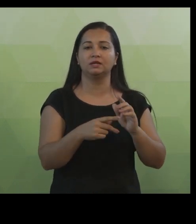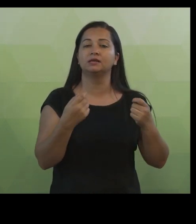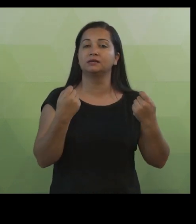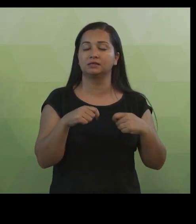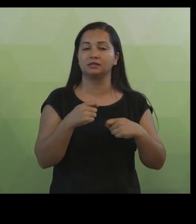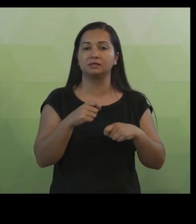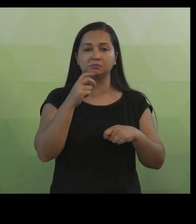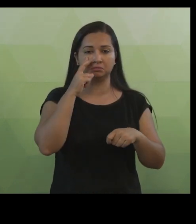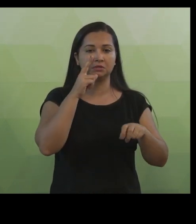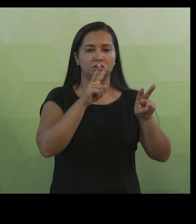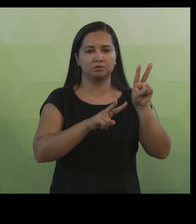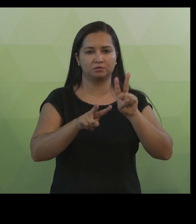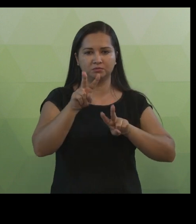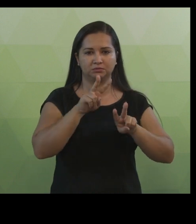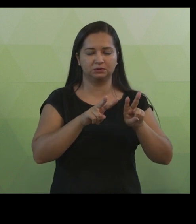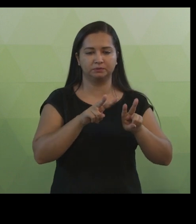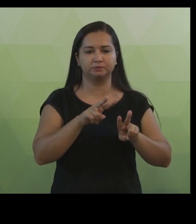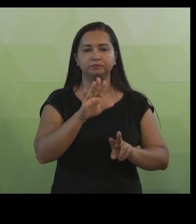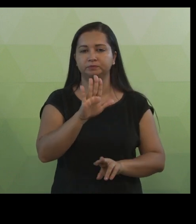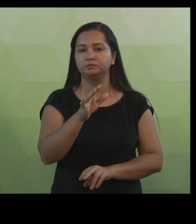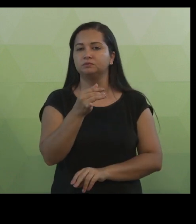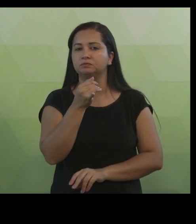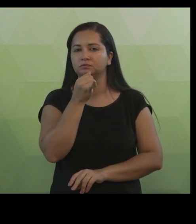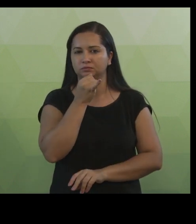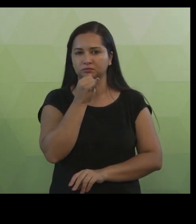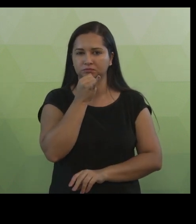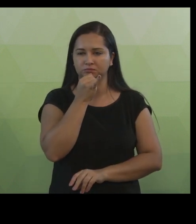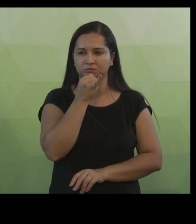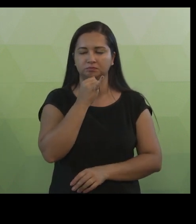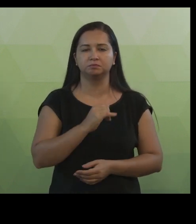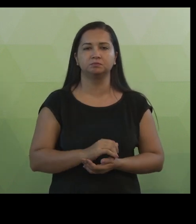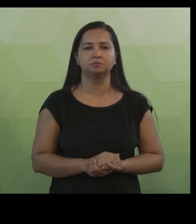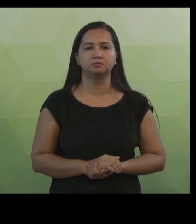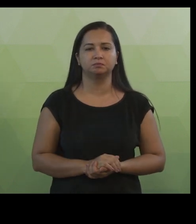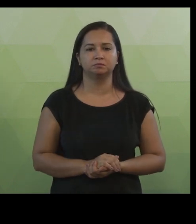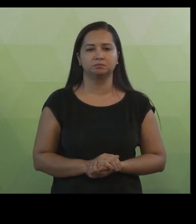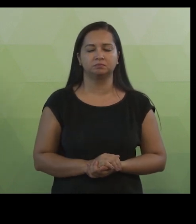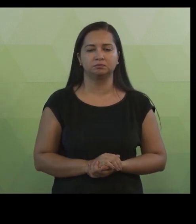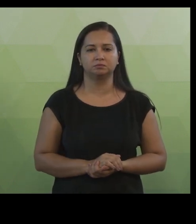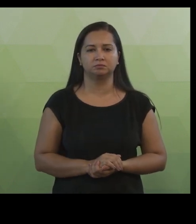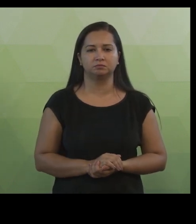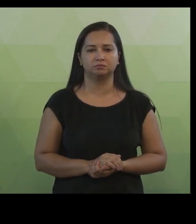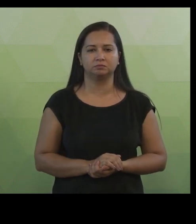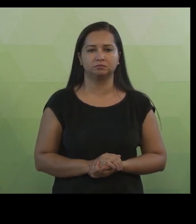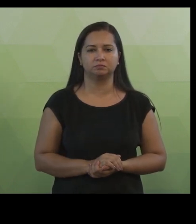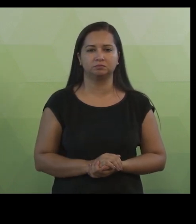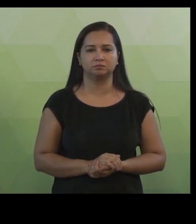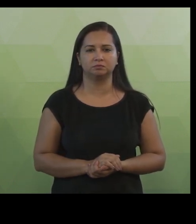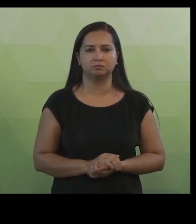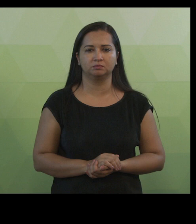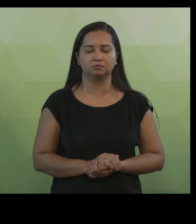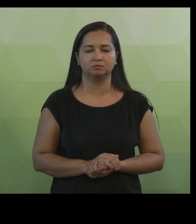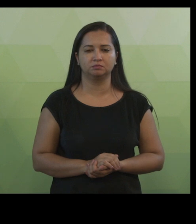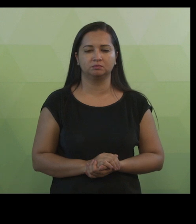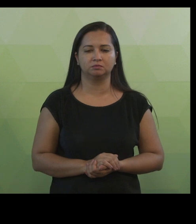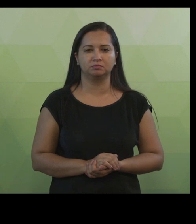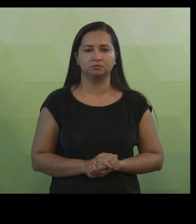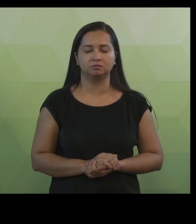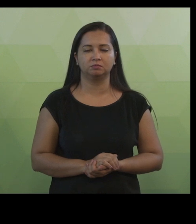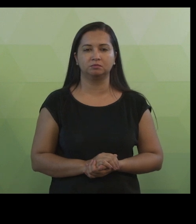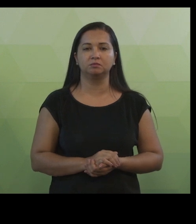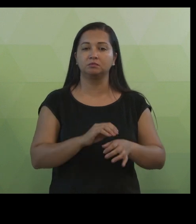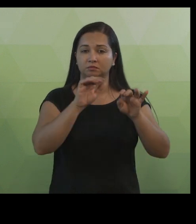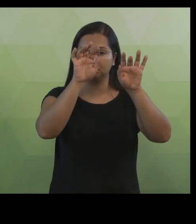Voltando à estrutura de controle, nós temos também um controle por seleção múltipla, que é o switch case. O